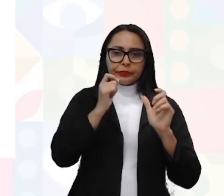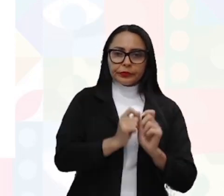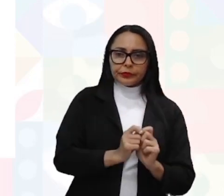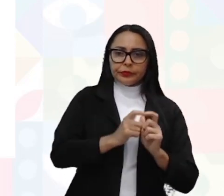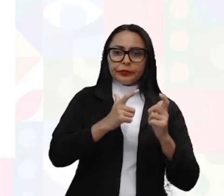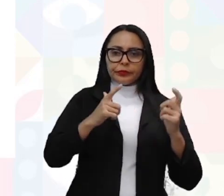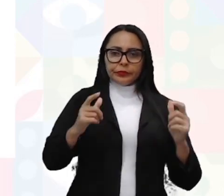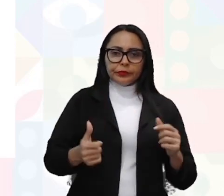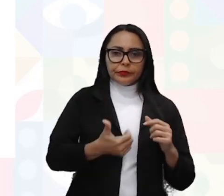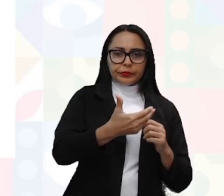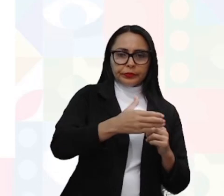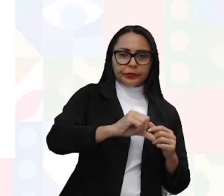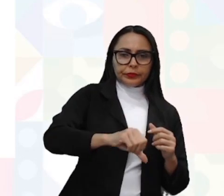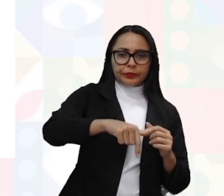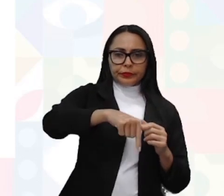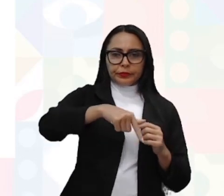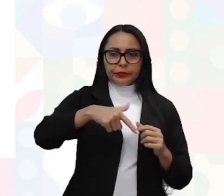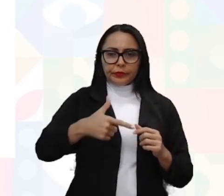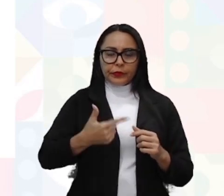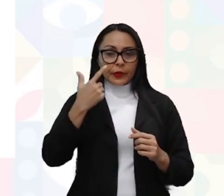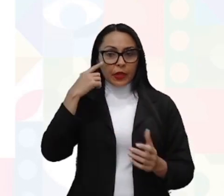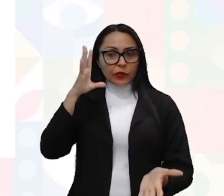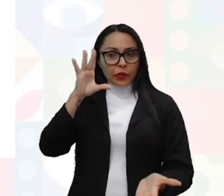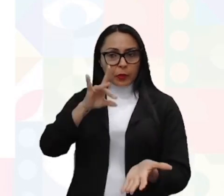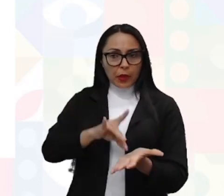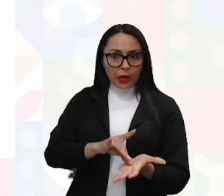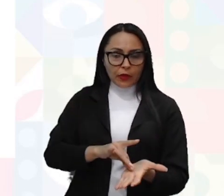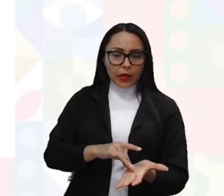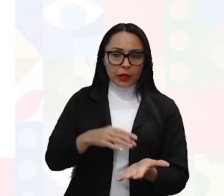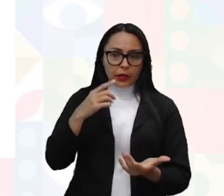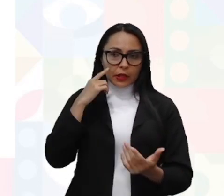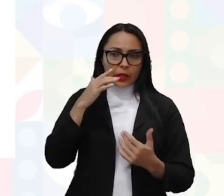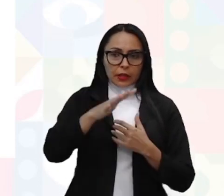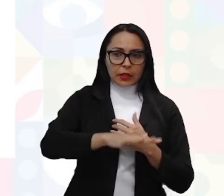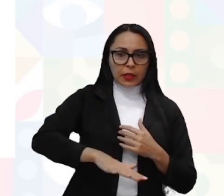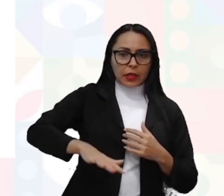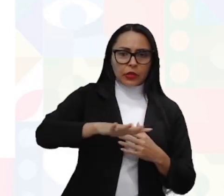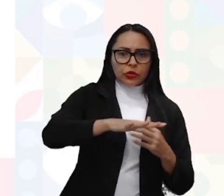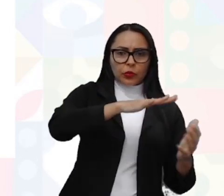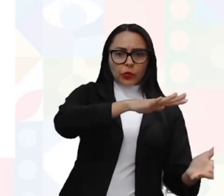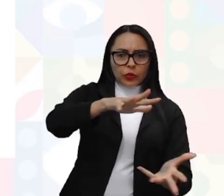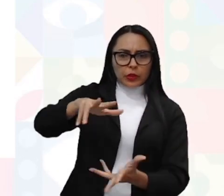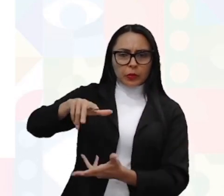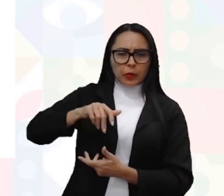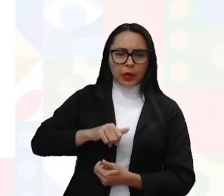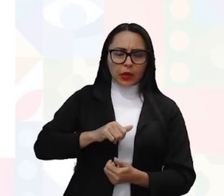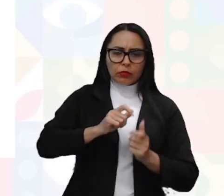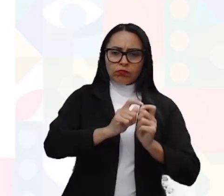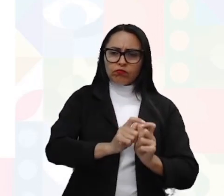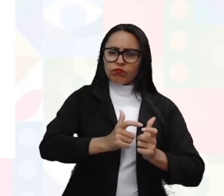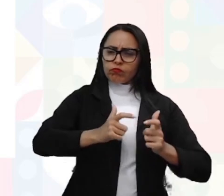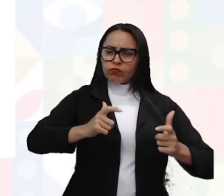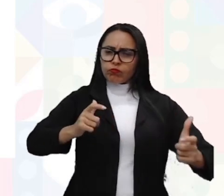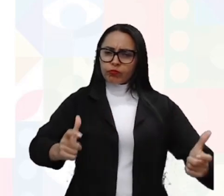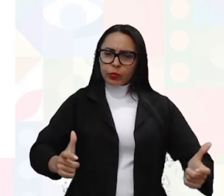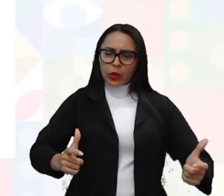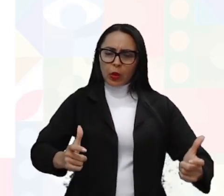produzido em 1972, afirmava que, se as atuais tendências mundiais de crescimento da